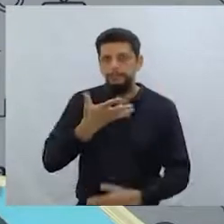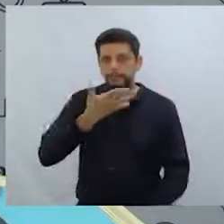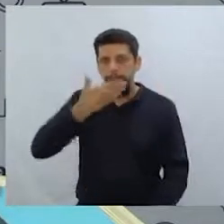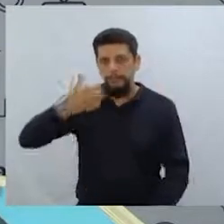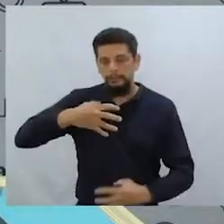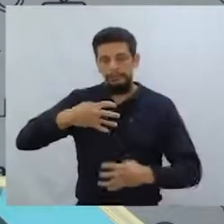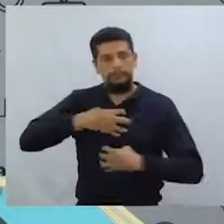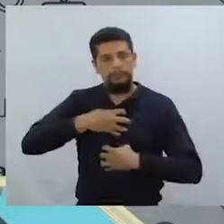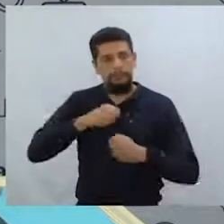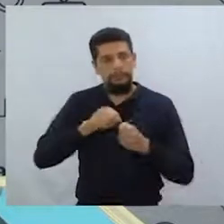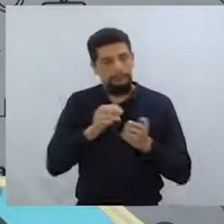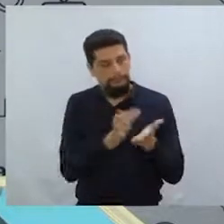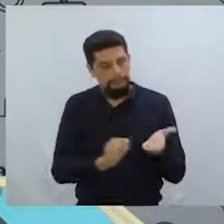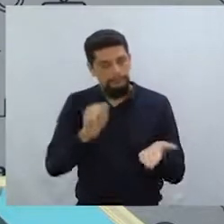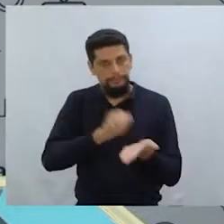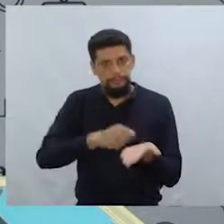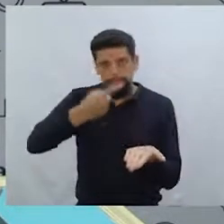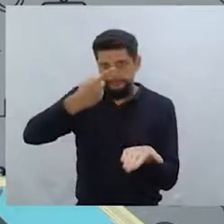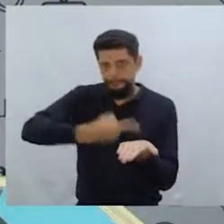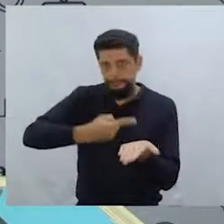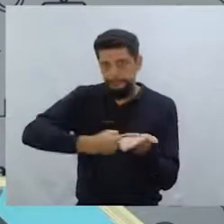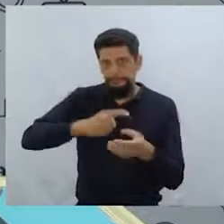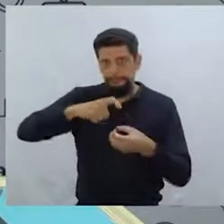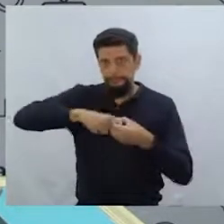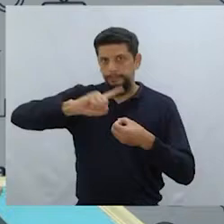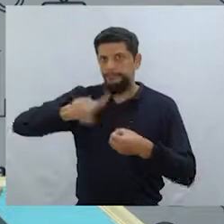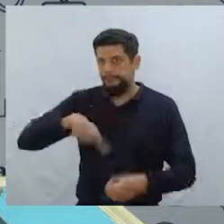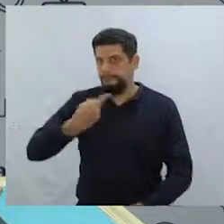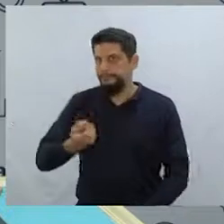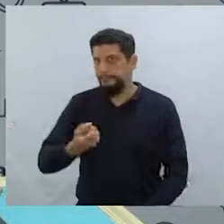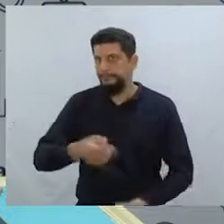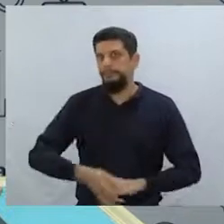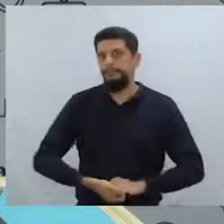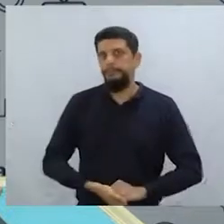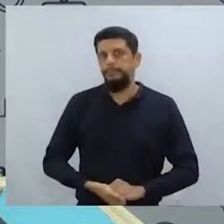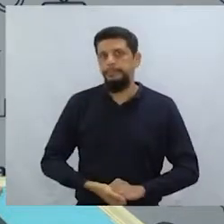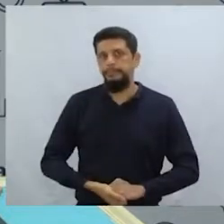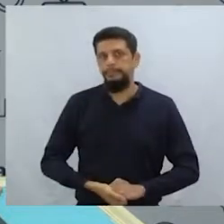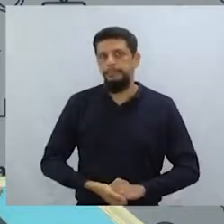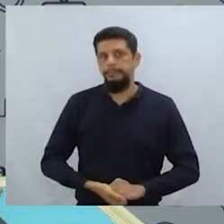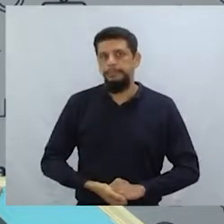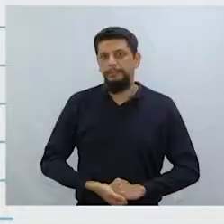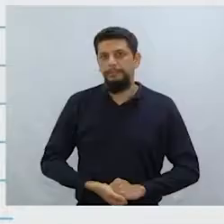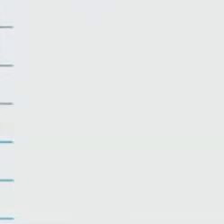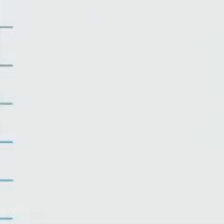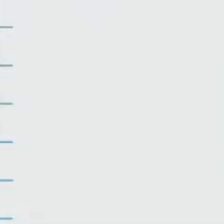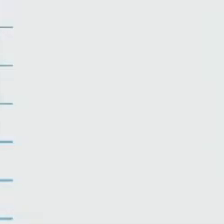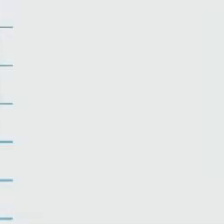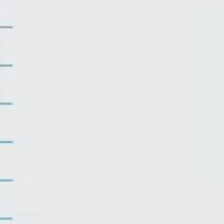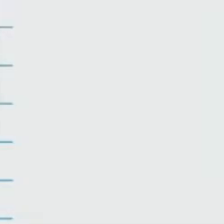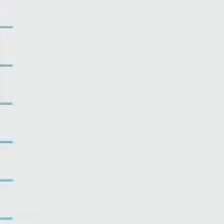melhor forma de você fazer esse registro. Combinado? Daqui a pouco nós voltamos.